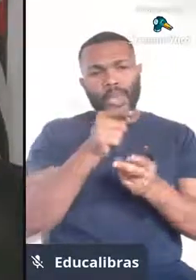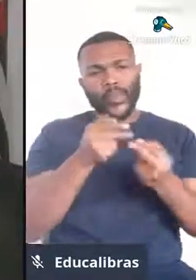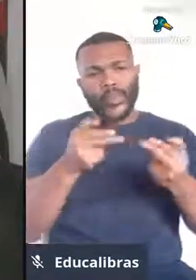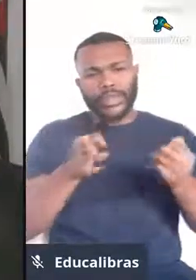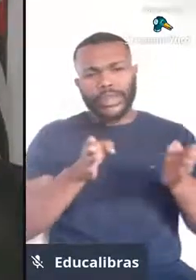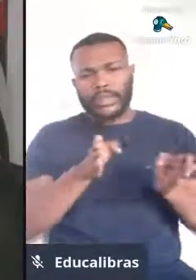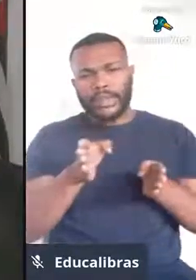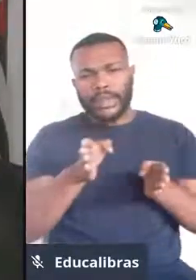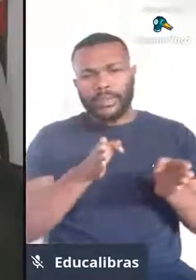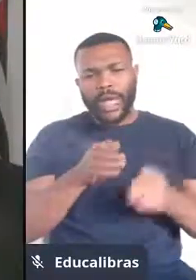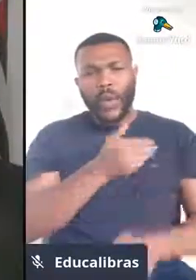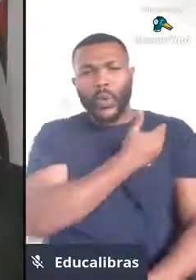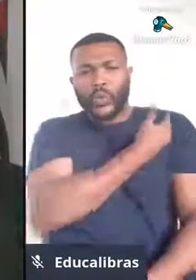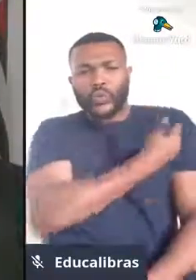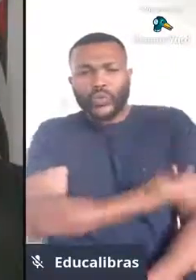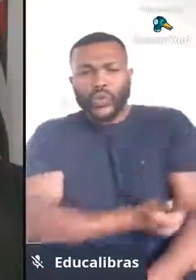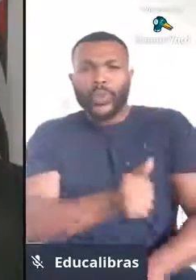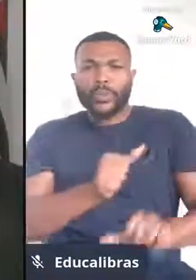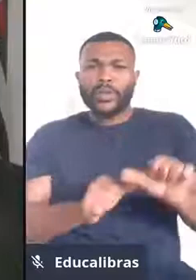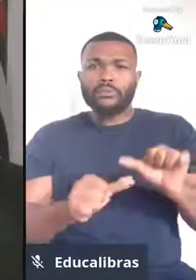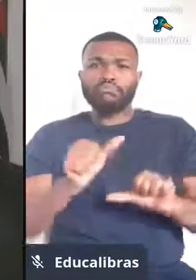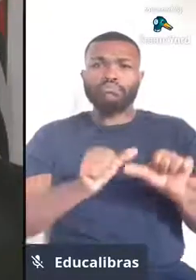coisa, sei lá,